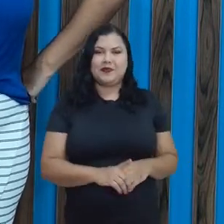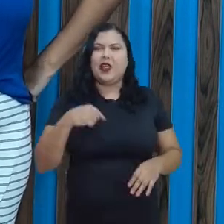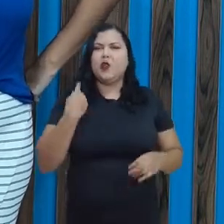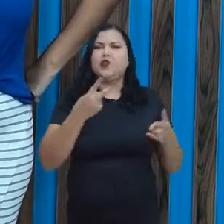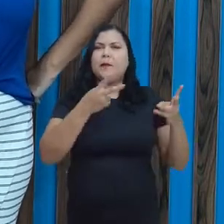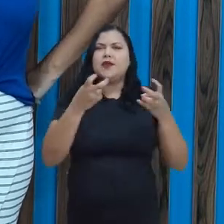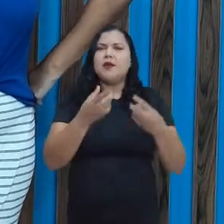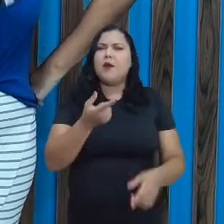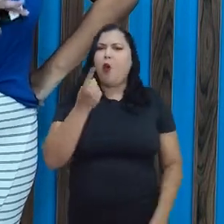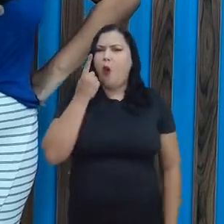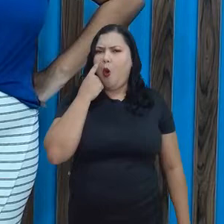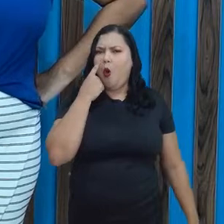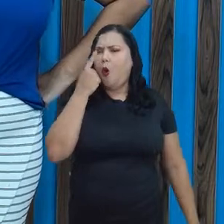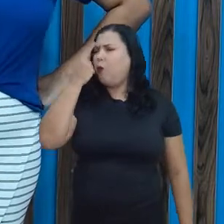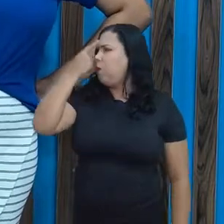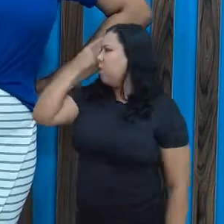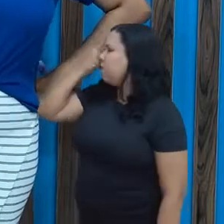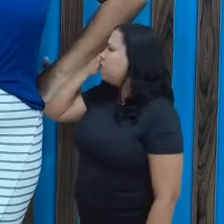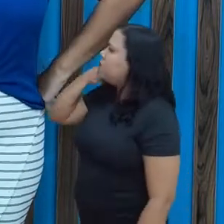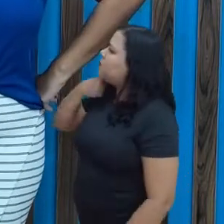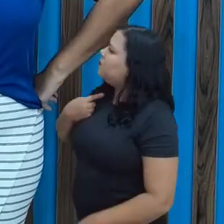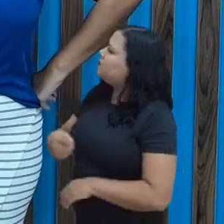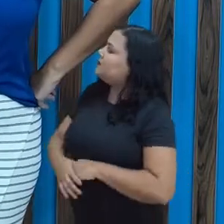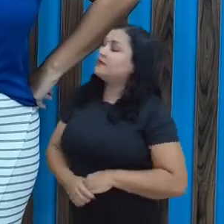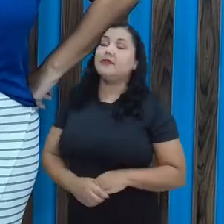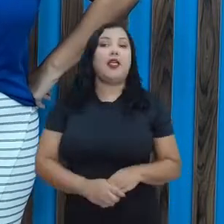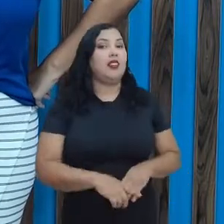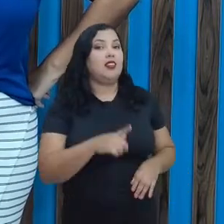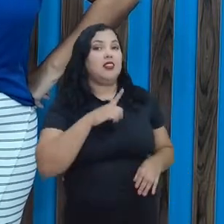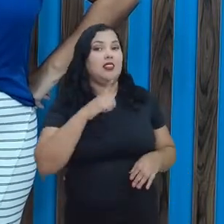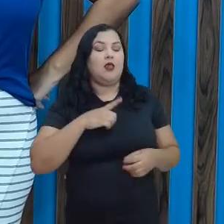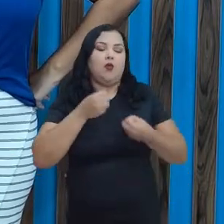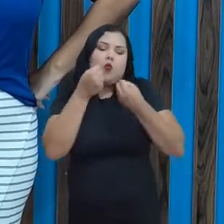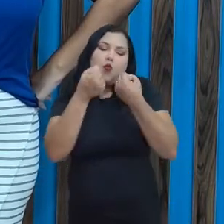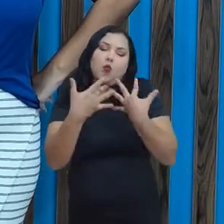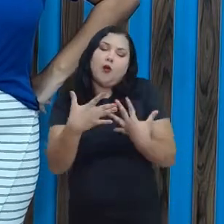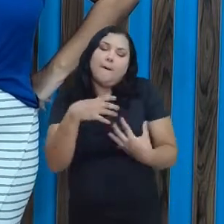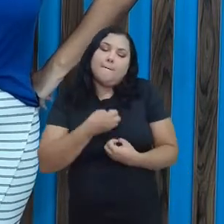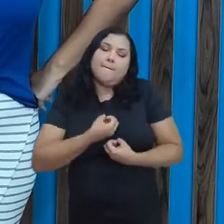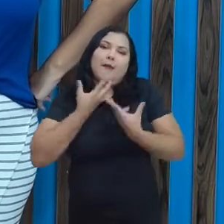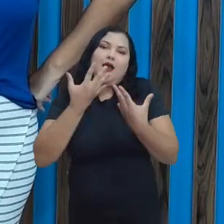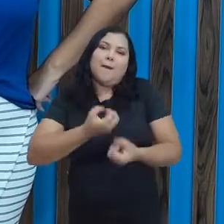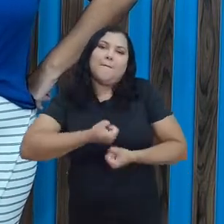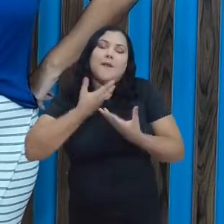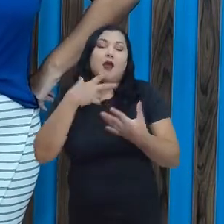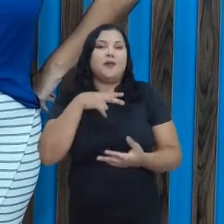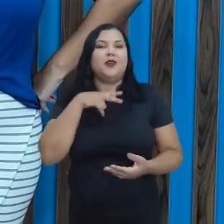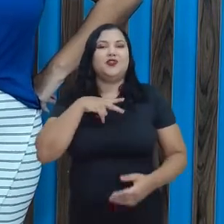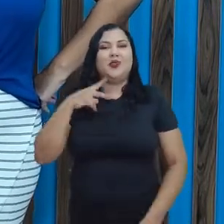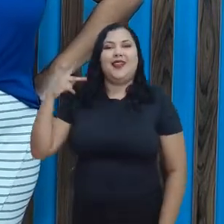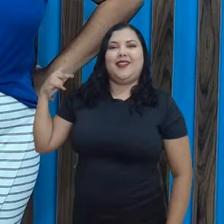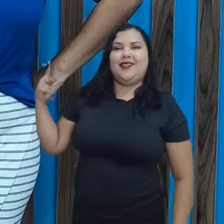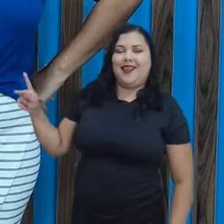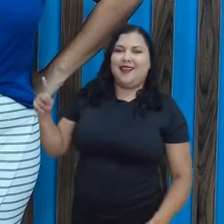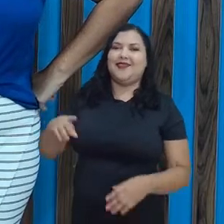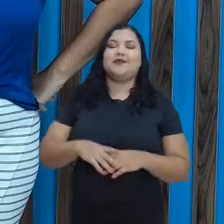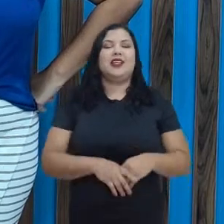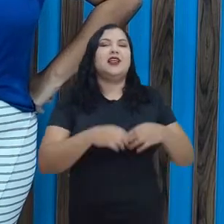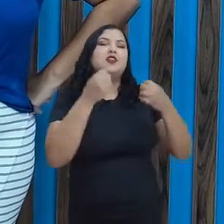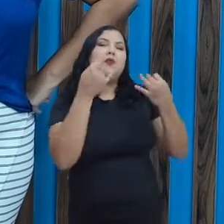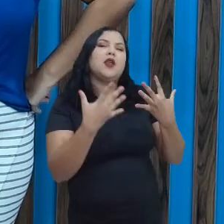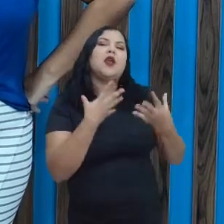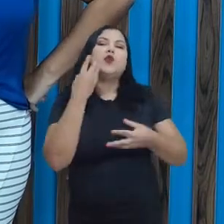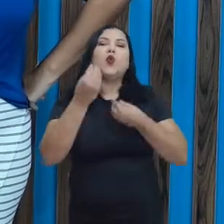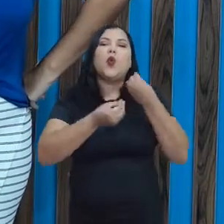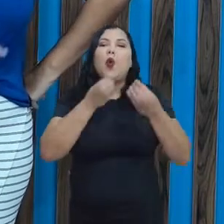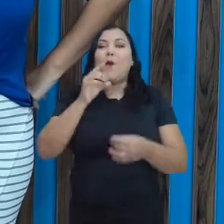perceber nesse trecho? A gente tem o quê? Um relato pessoal, né? A gente tem o quê? A voz de Anne falando sobre como foi o dia